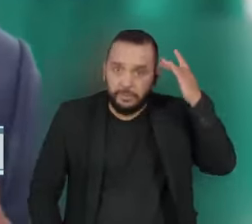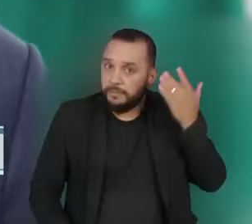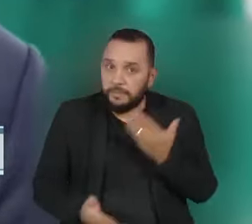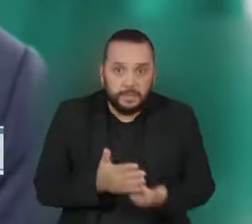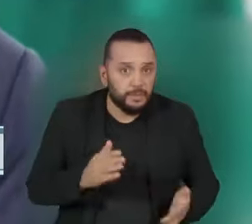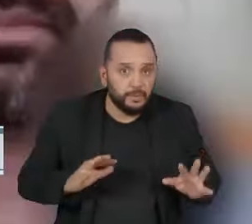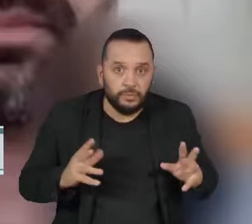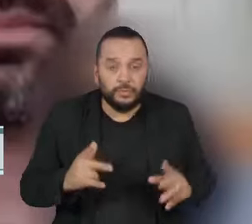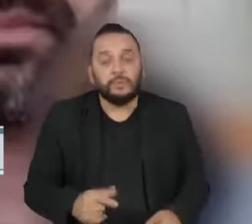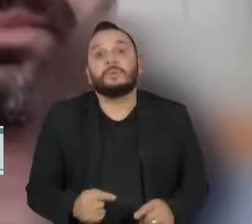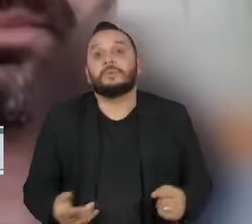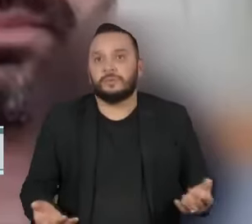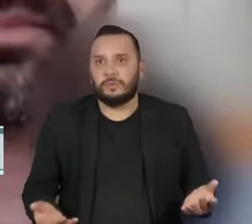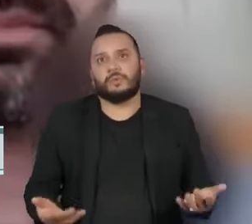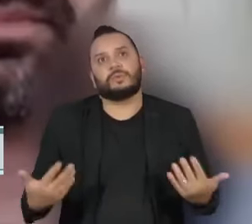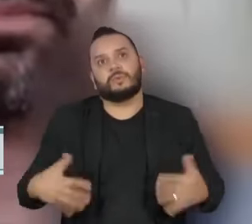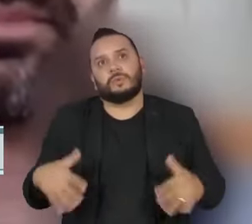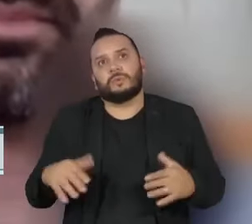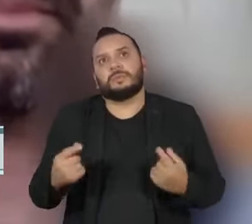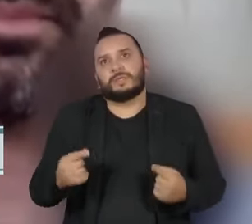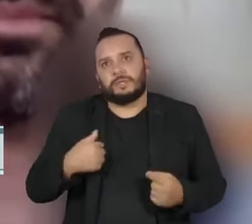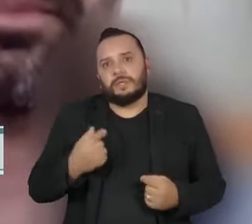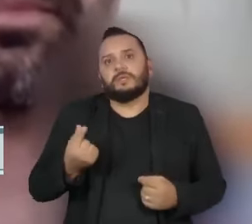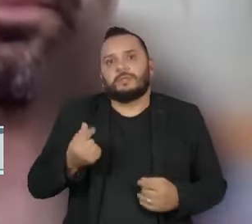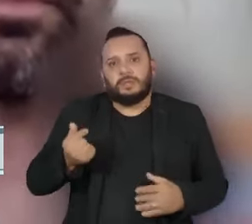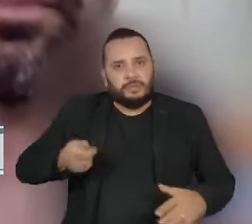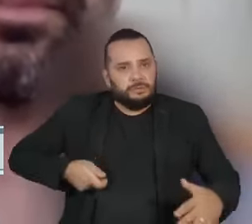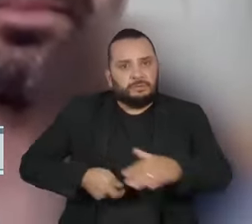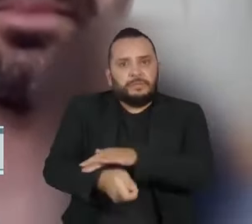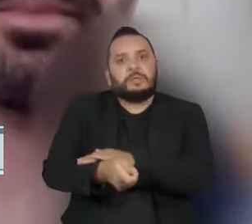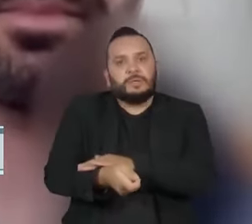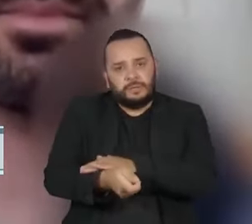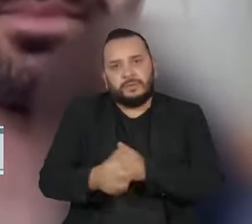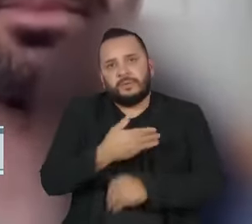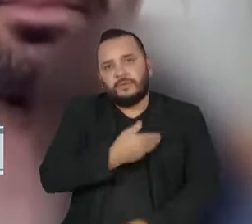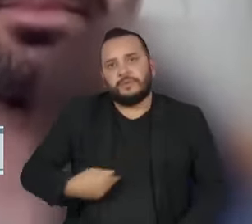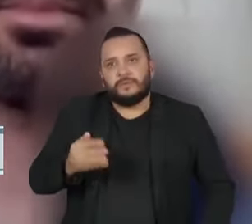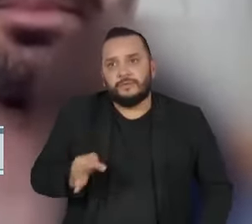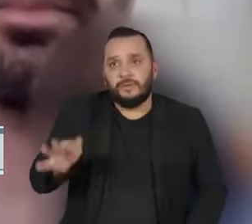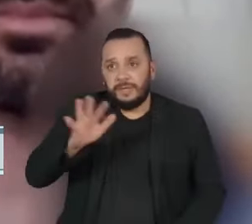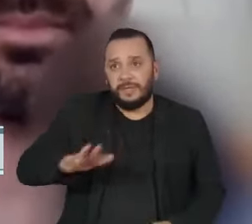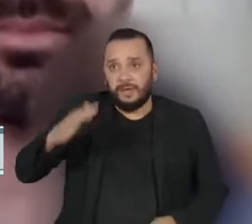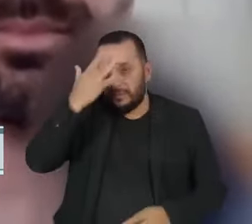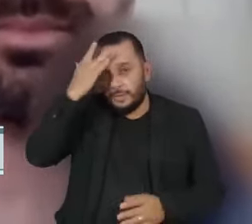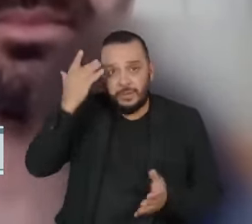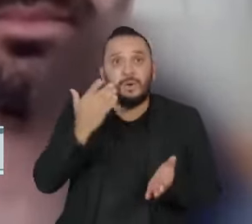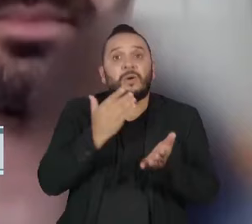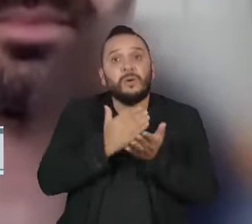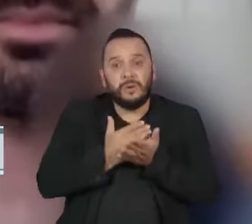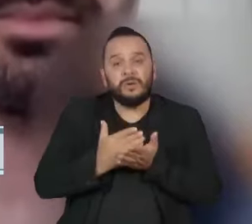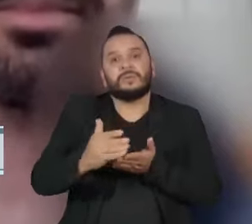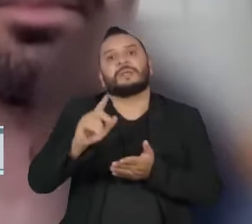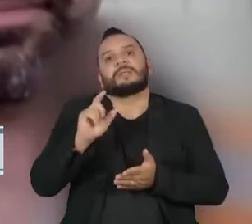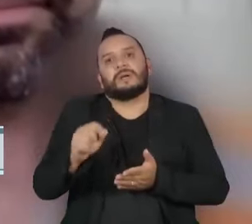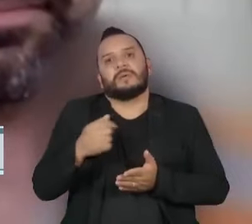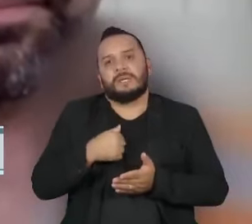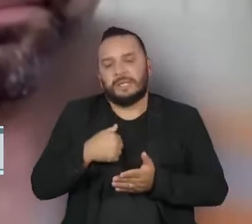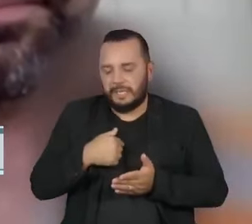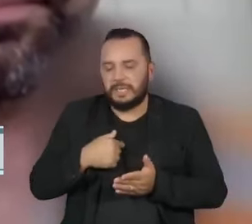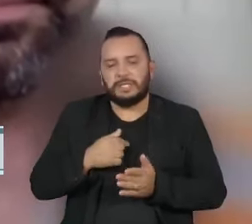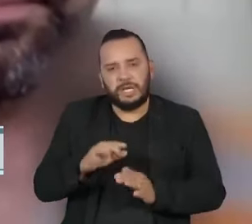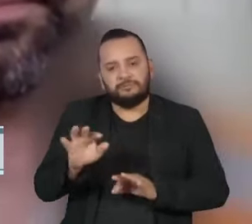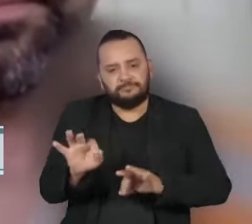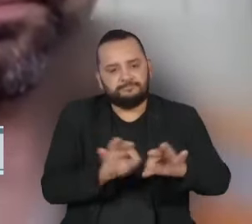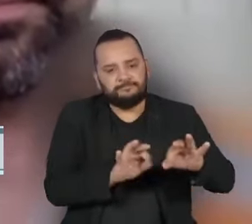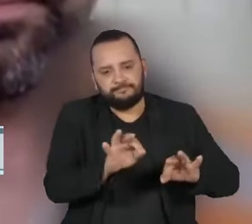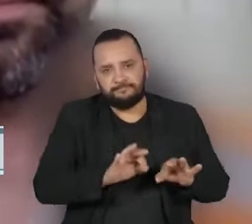precisam comprar alguma coisa receb um recurso da União para que as pessoas possam começar a repor parte daquilo que eles perderam nós